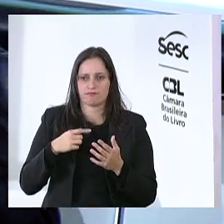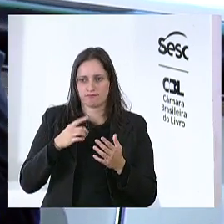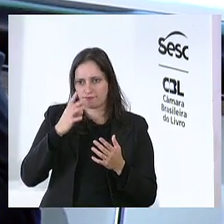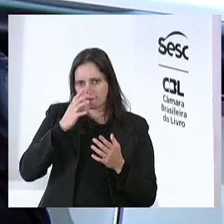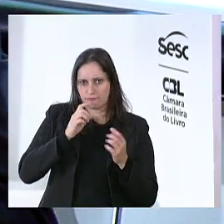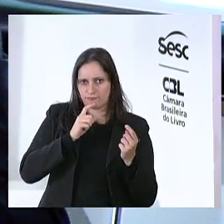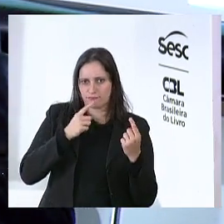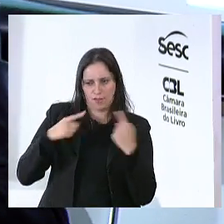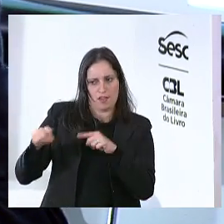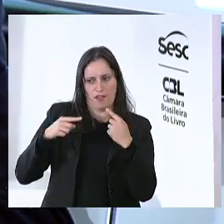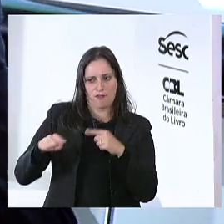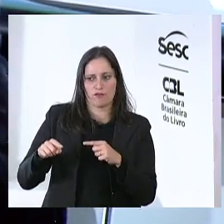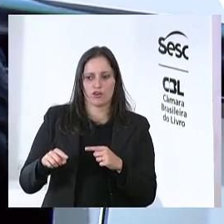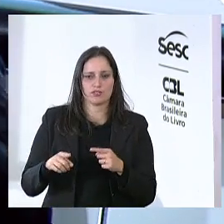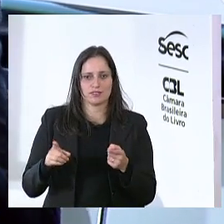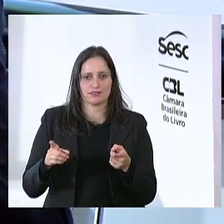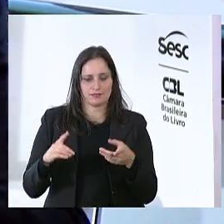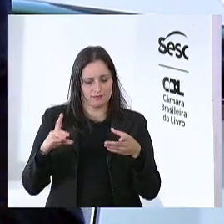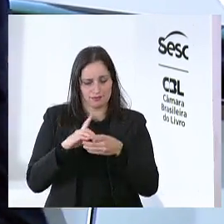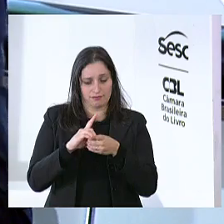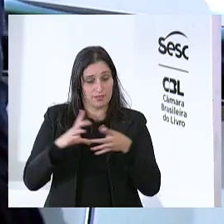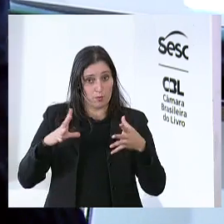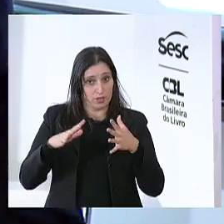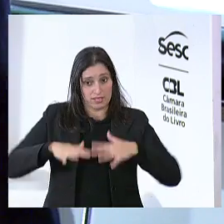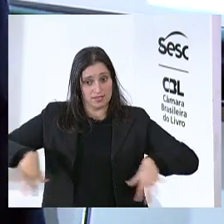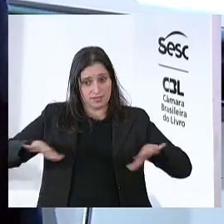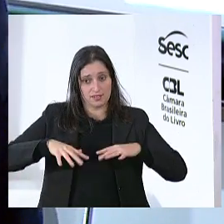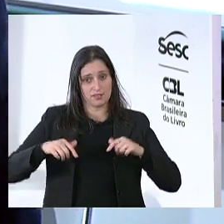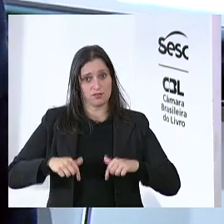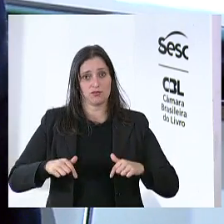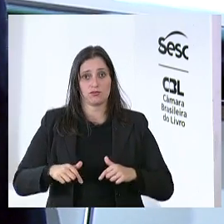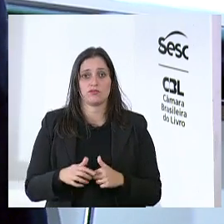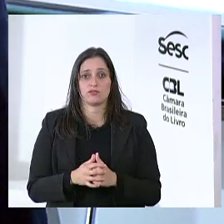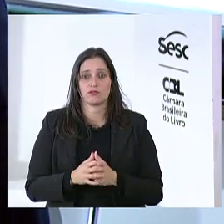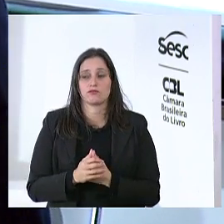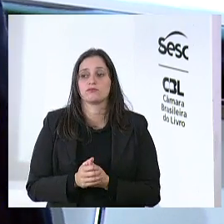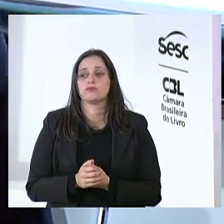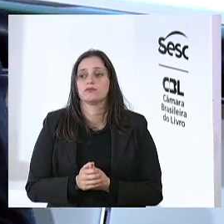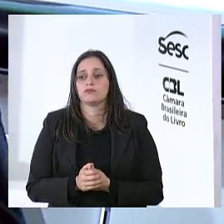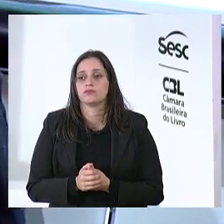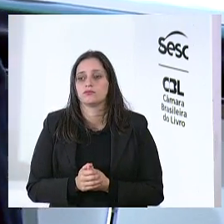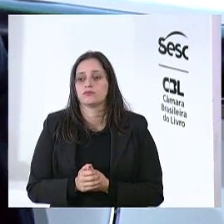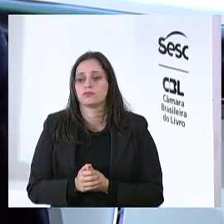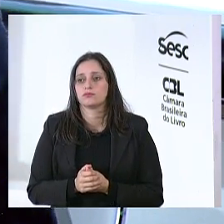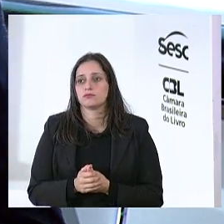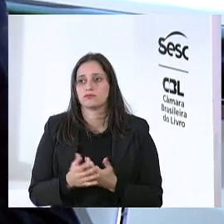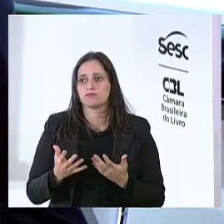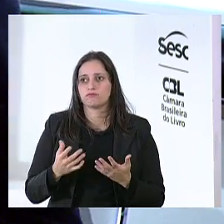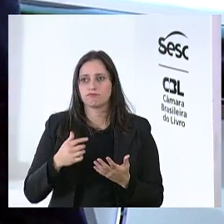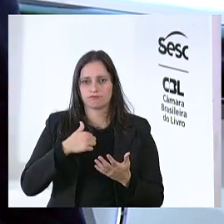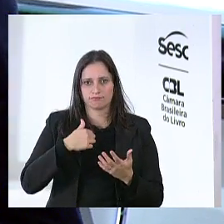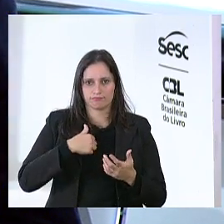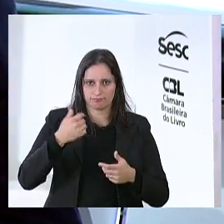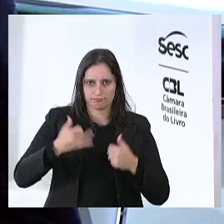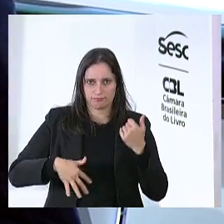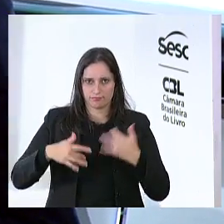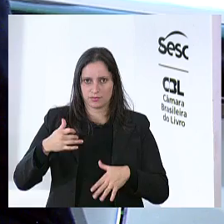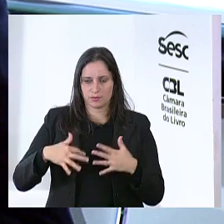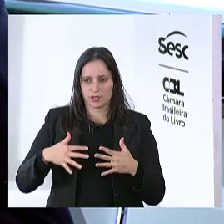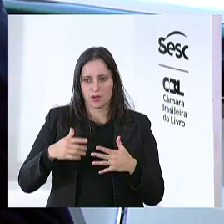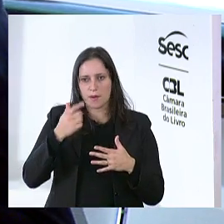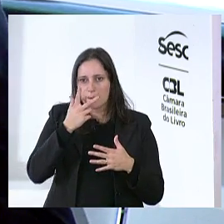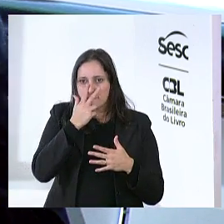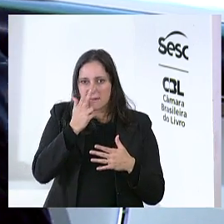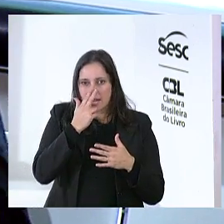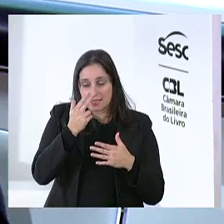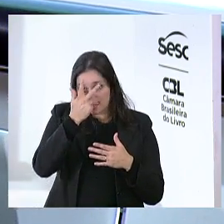num período democrático. Então, são revoltas, né? E por razões muito diferentes. Quando eu estava querendo dizer que o horizonte abriu, por que